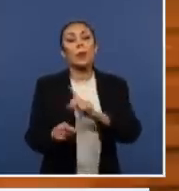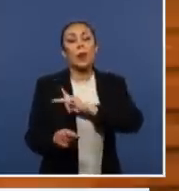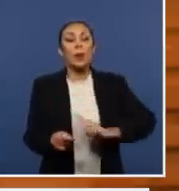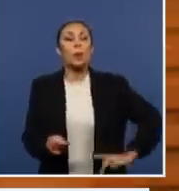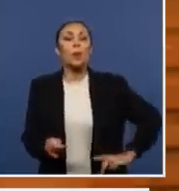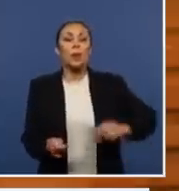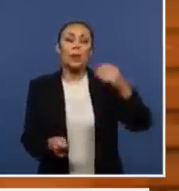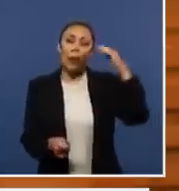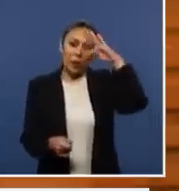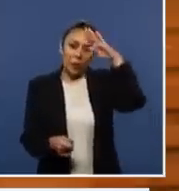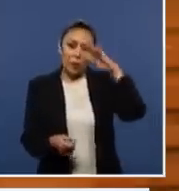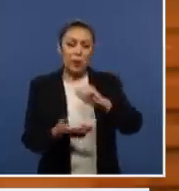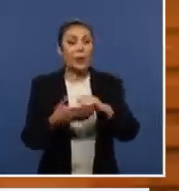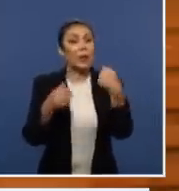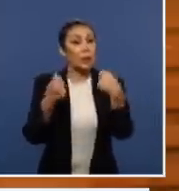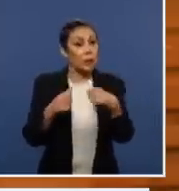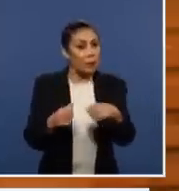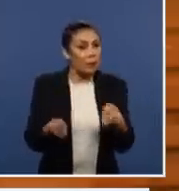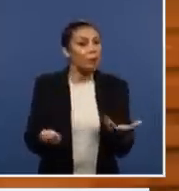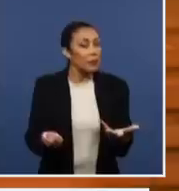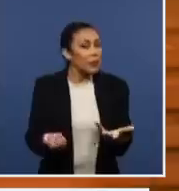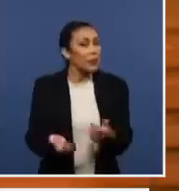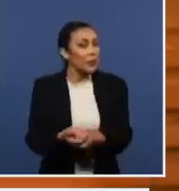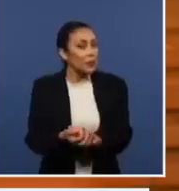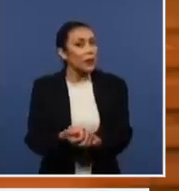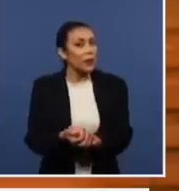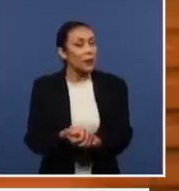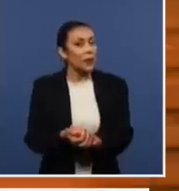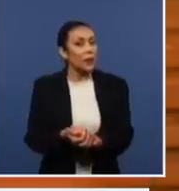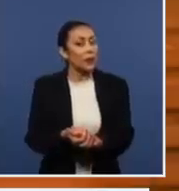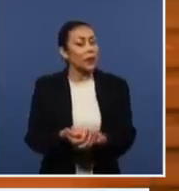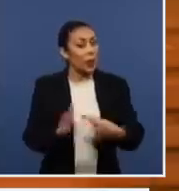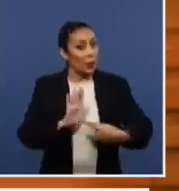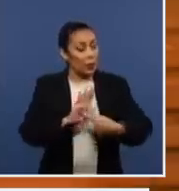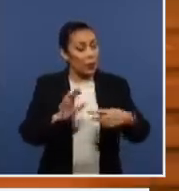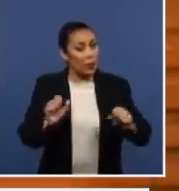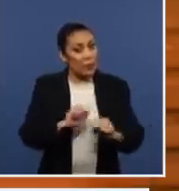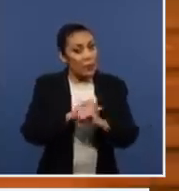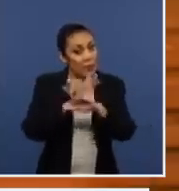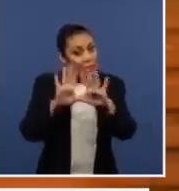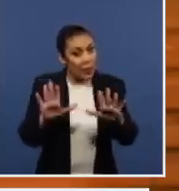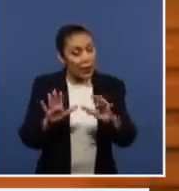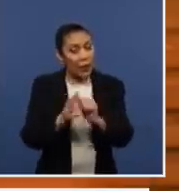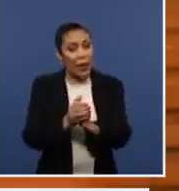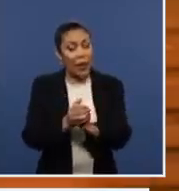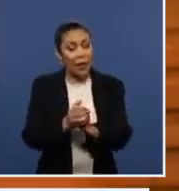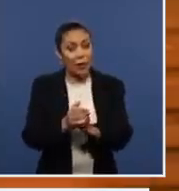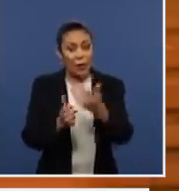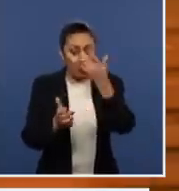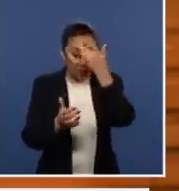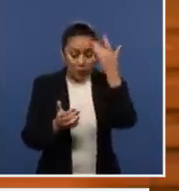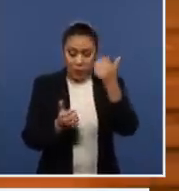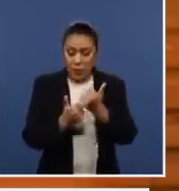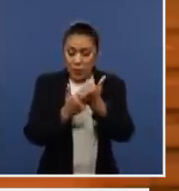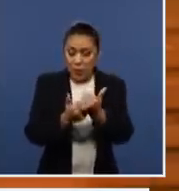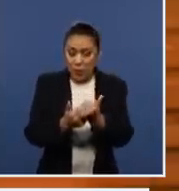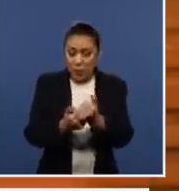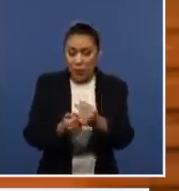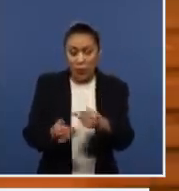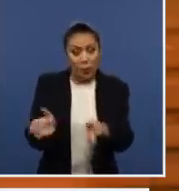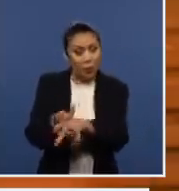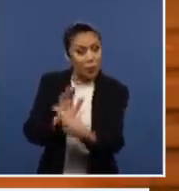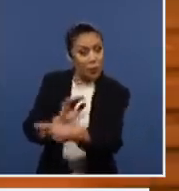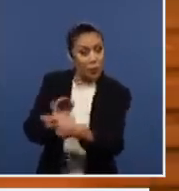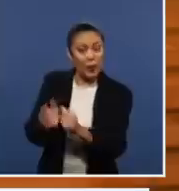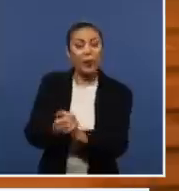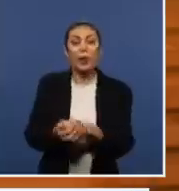Jair Bolsonaro precisa emitir um sinal claro para esses apoiadores dele. E o Tarcísio de Freitas precisa